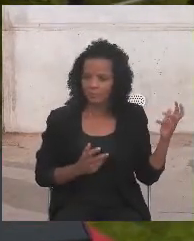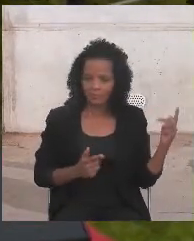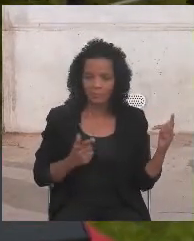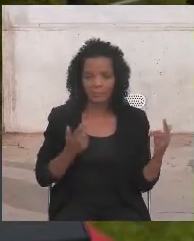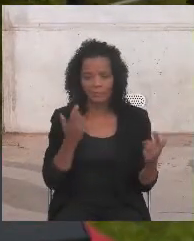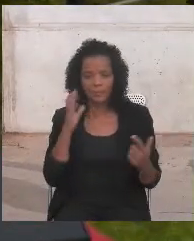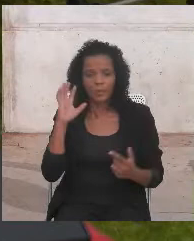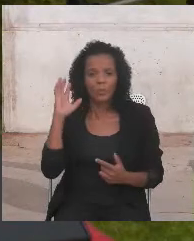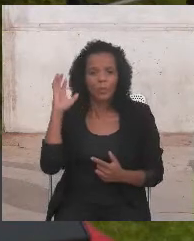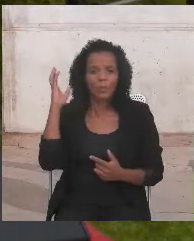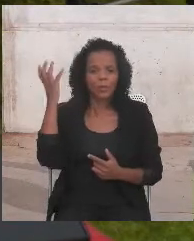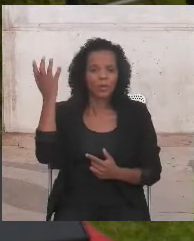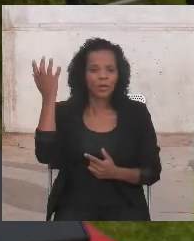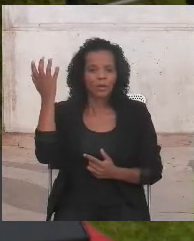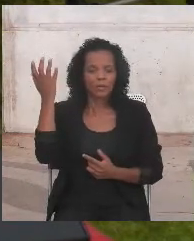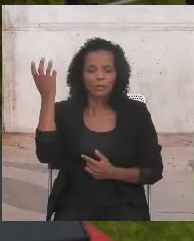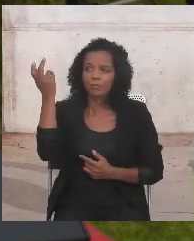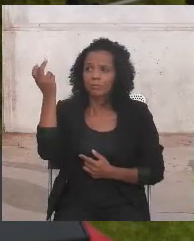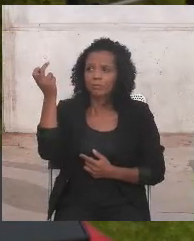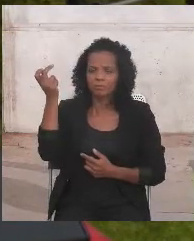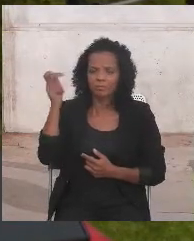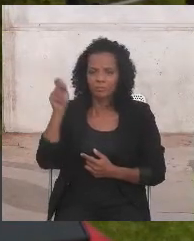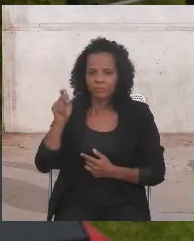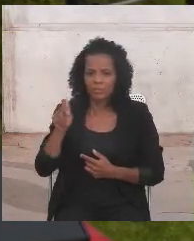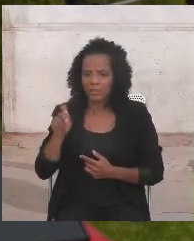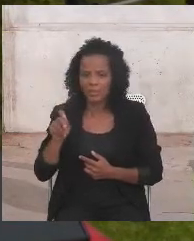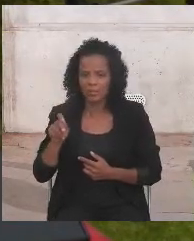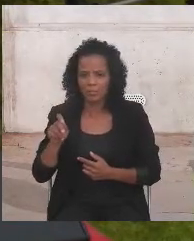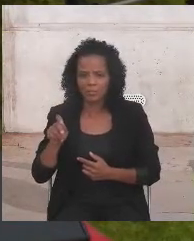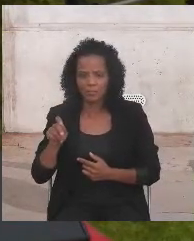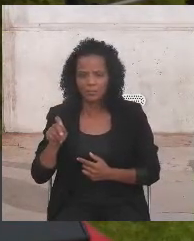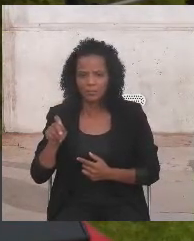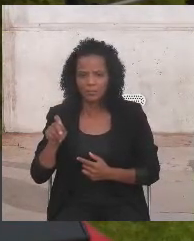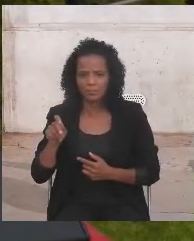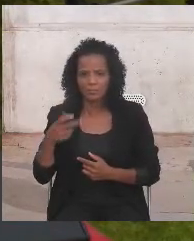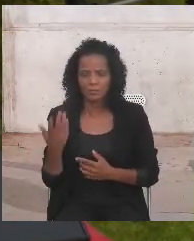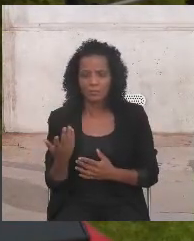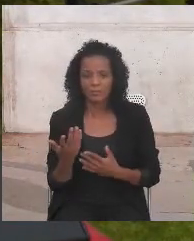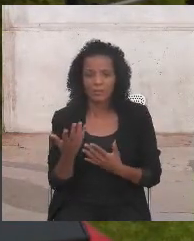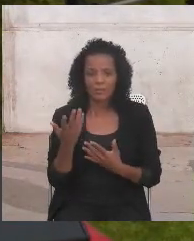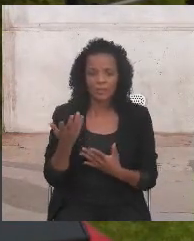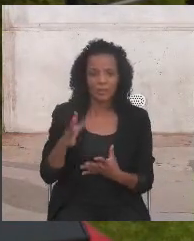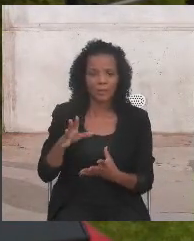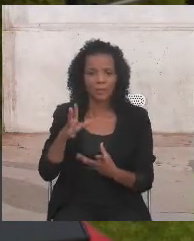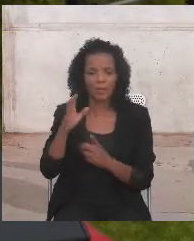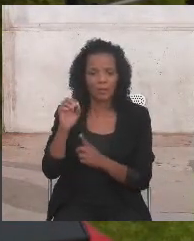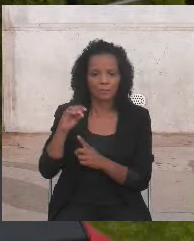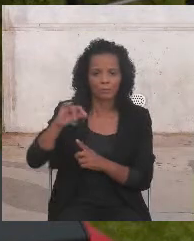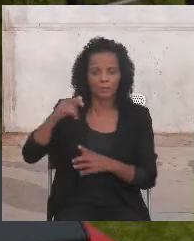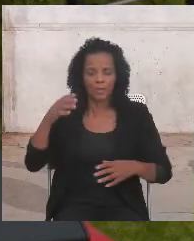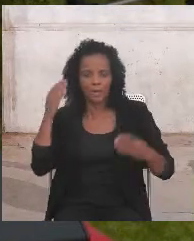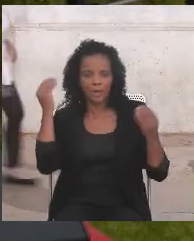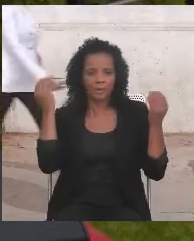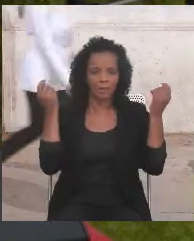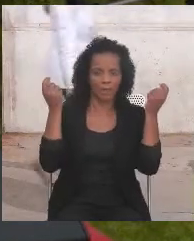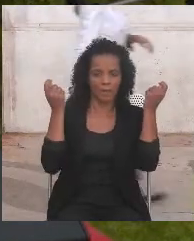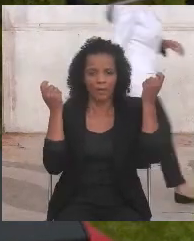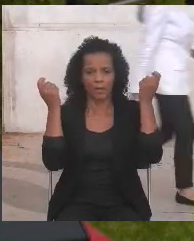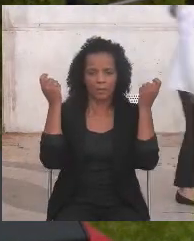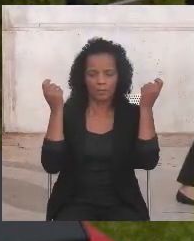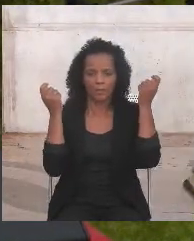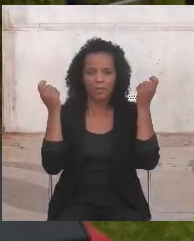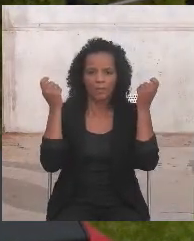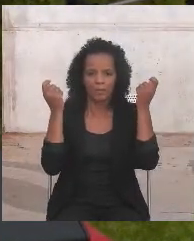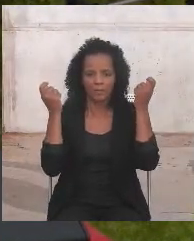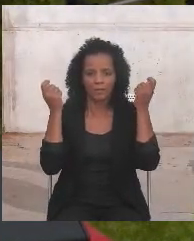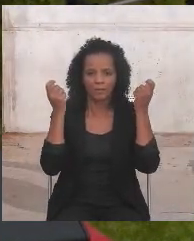No castelo ponho o cotovelo, em alfama descanso